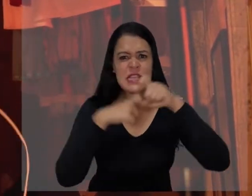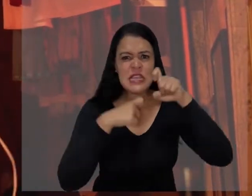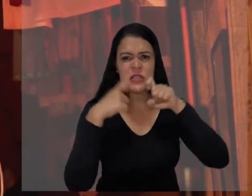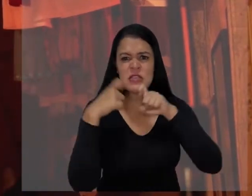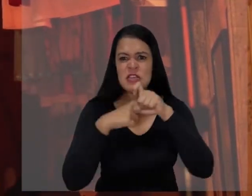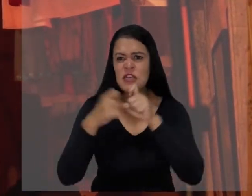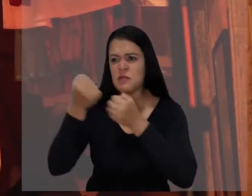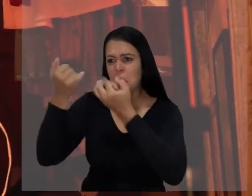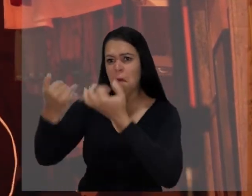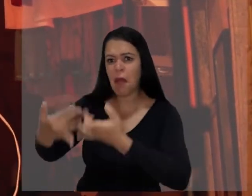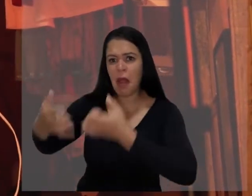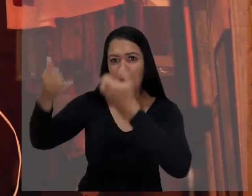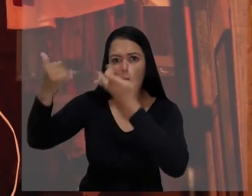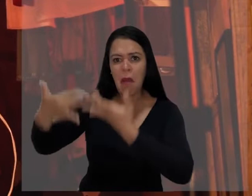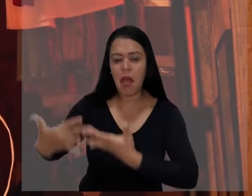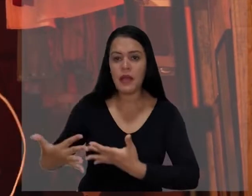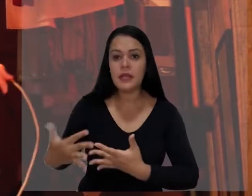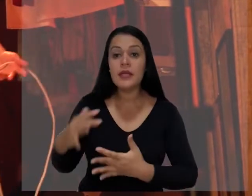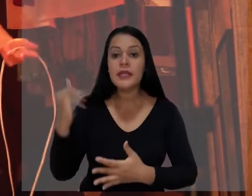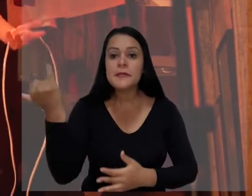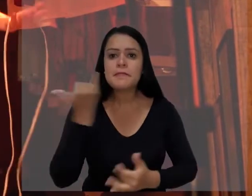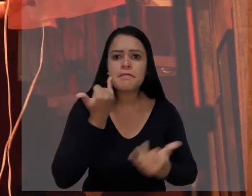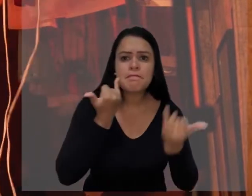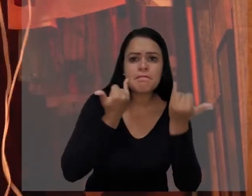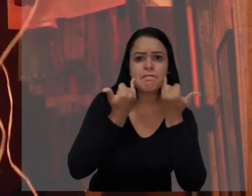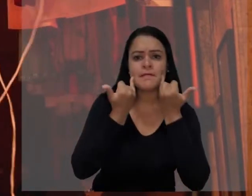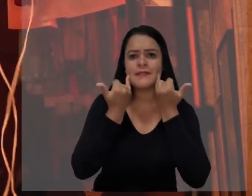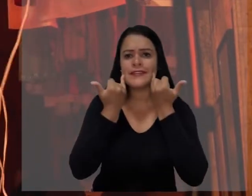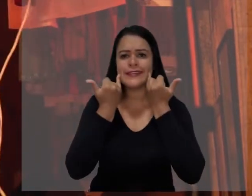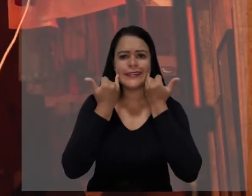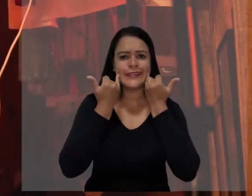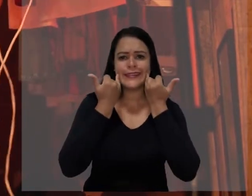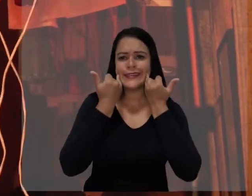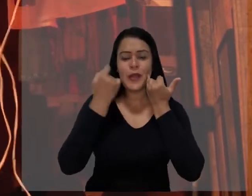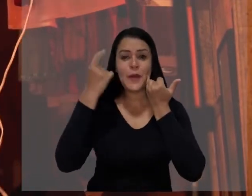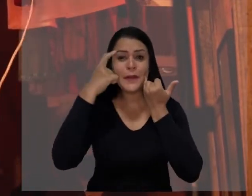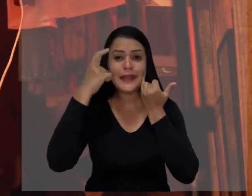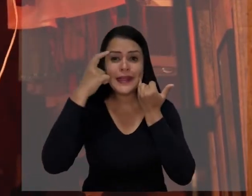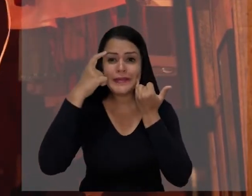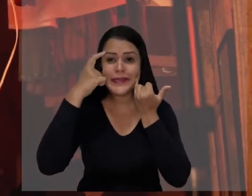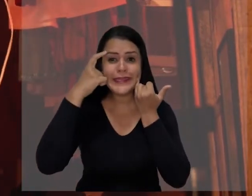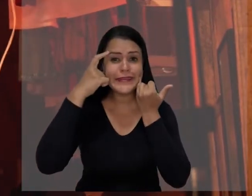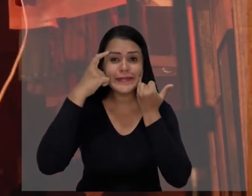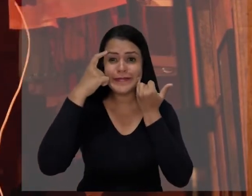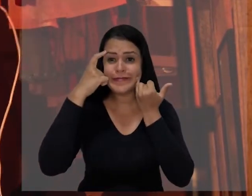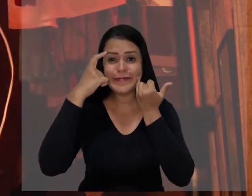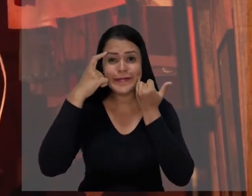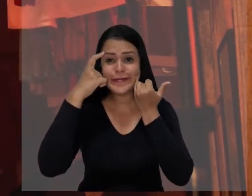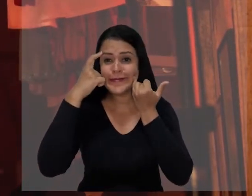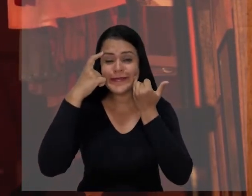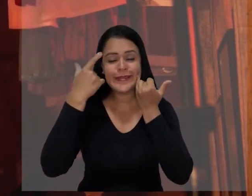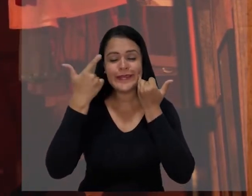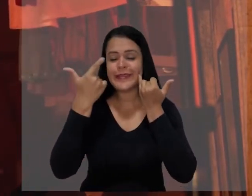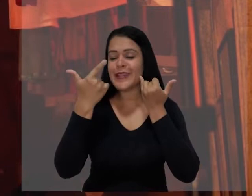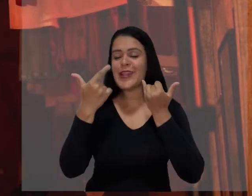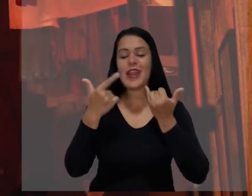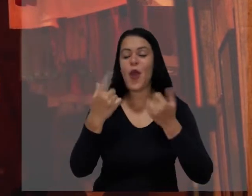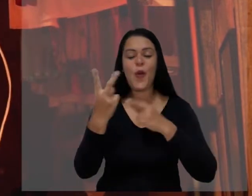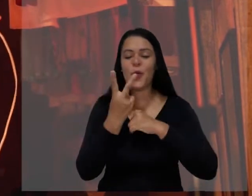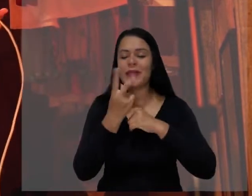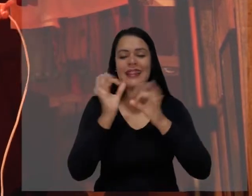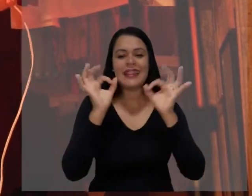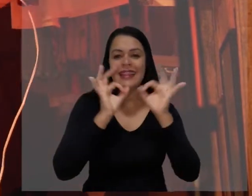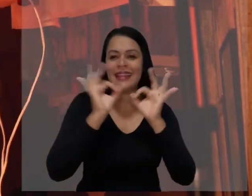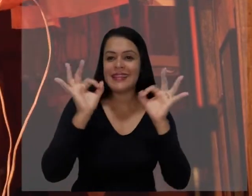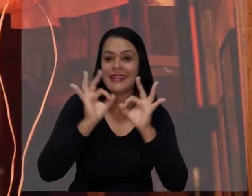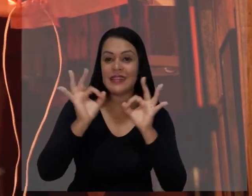sexo. Veio nos dizer que não temos domínio nem sobre nossos próprios pensamentos e sentimentos. Somos